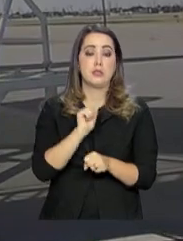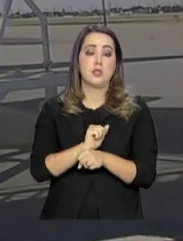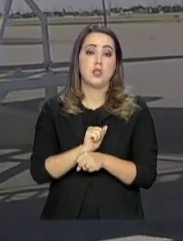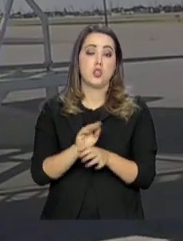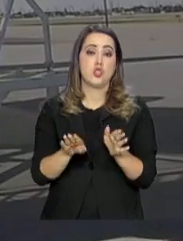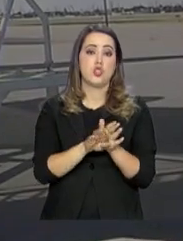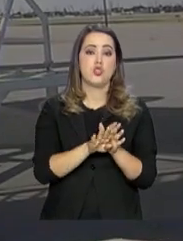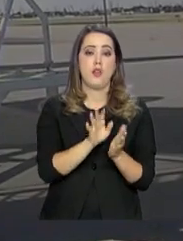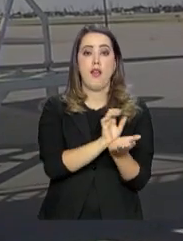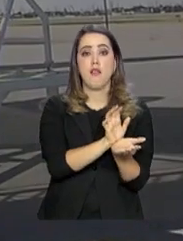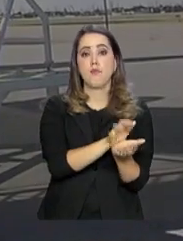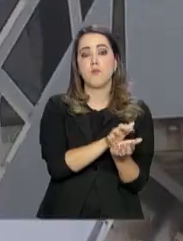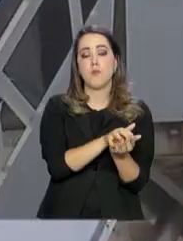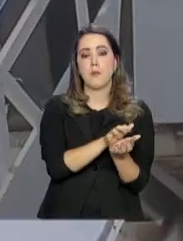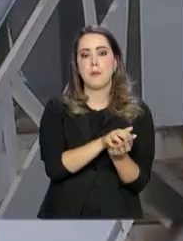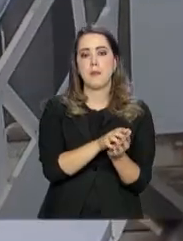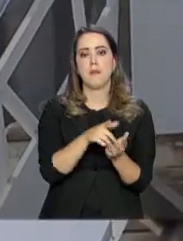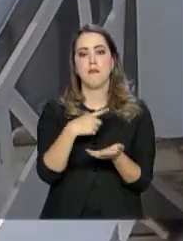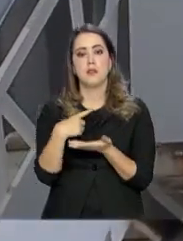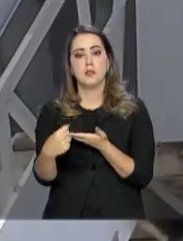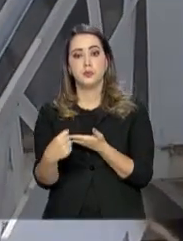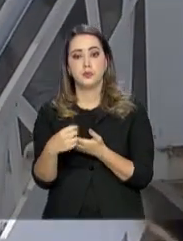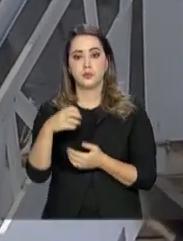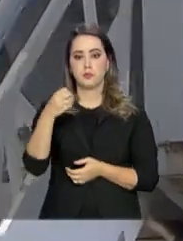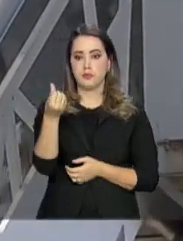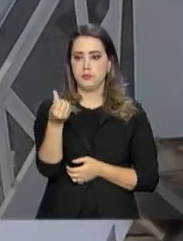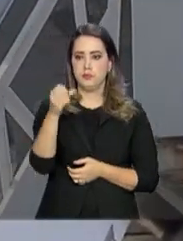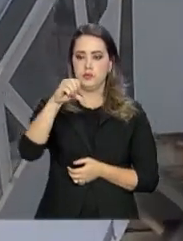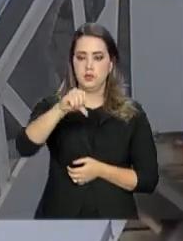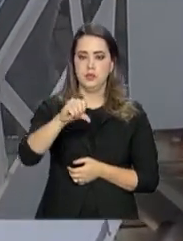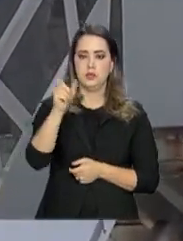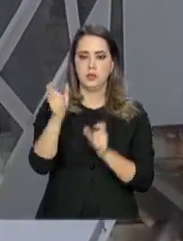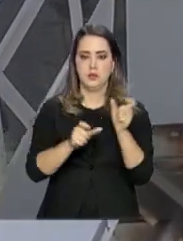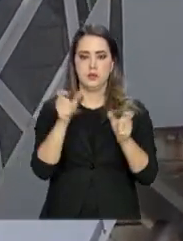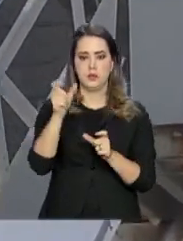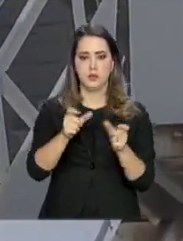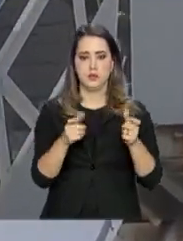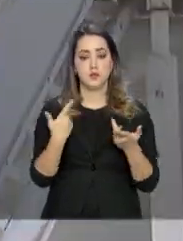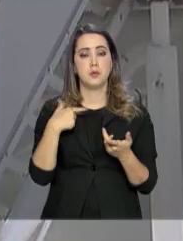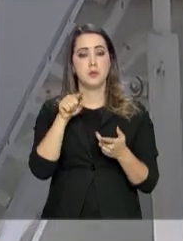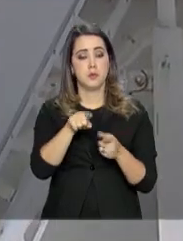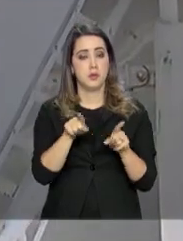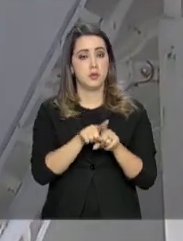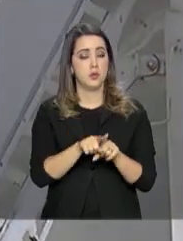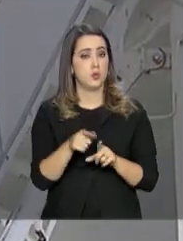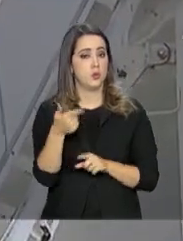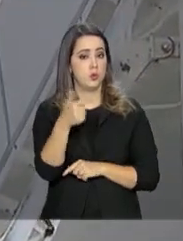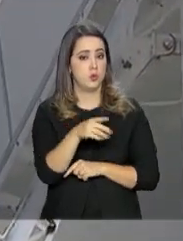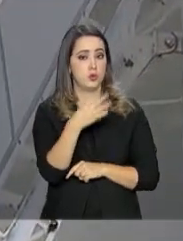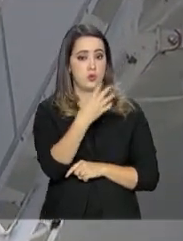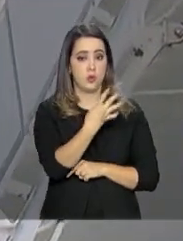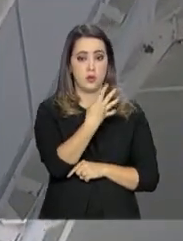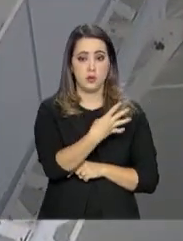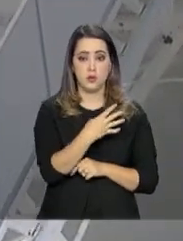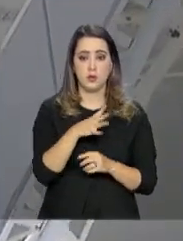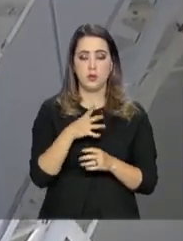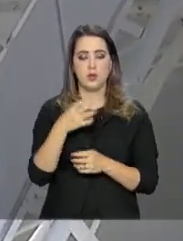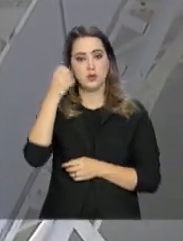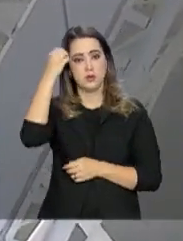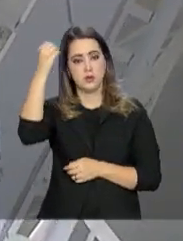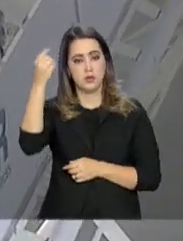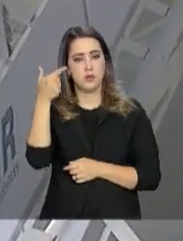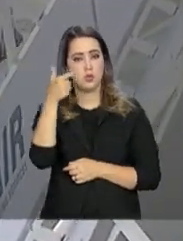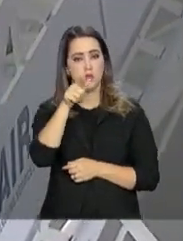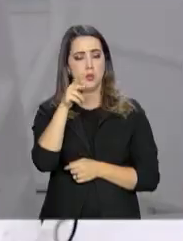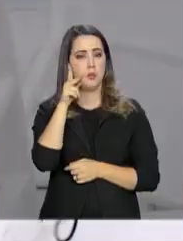Lá, desembarcaram 69 imigrantes que foram para Igaraçu, em Pernambuco, e os 44 que seguiram para Conde,